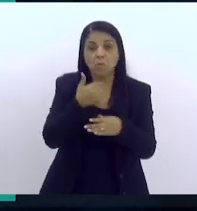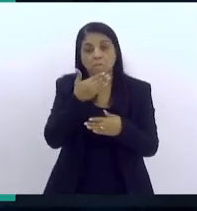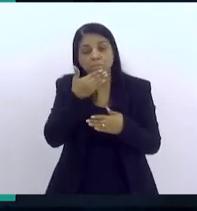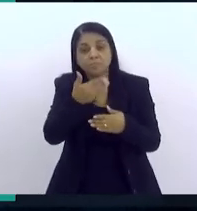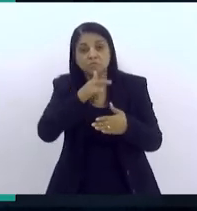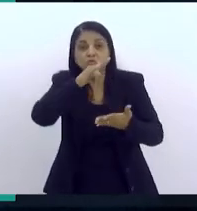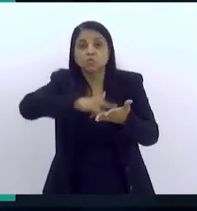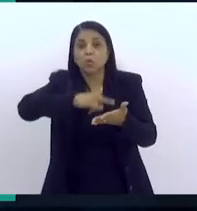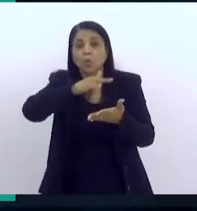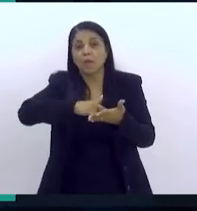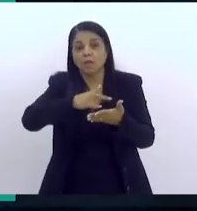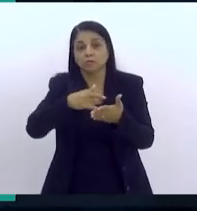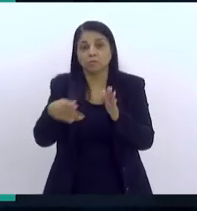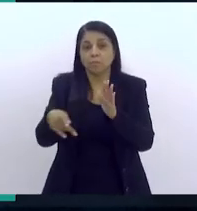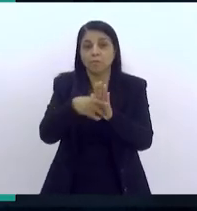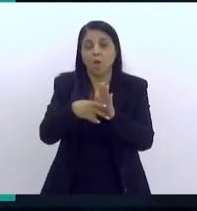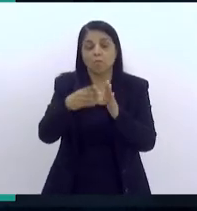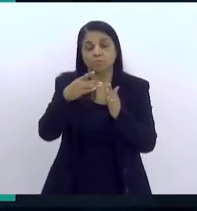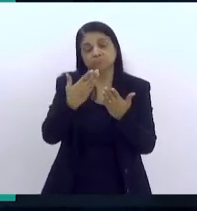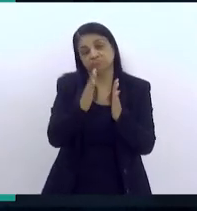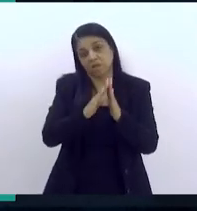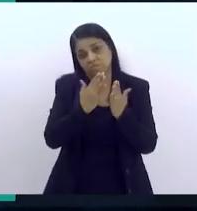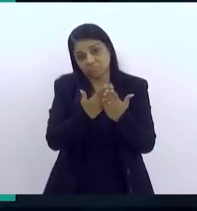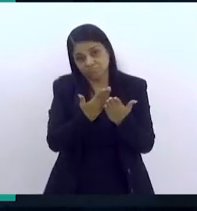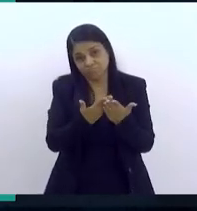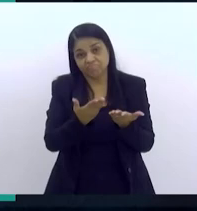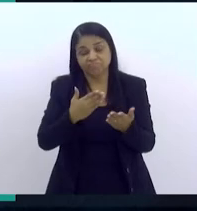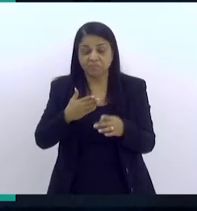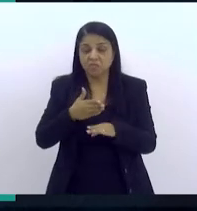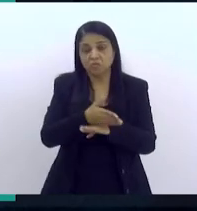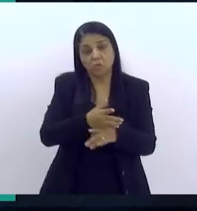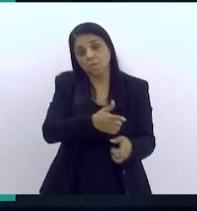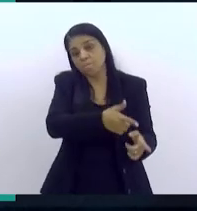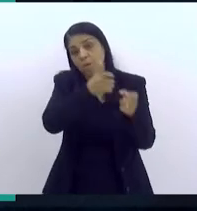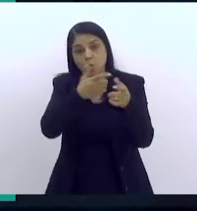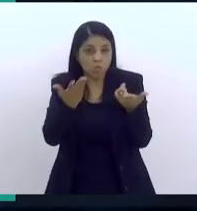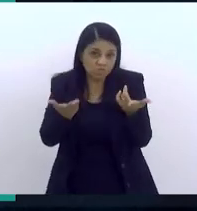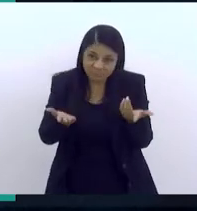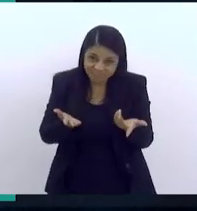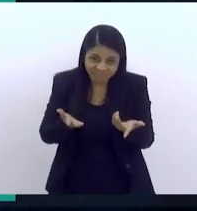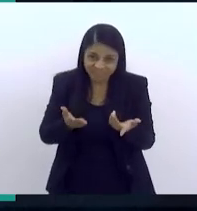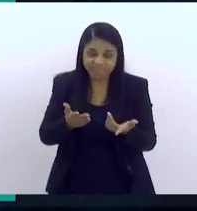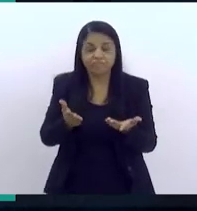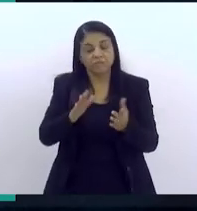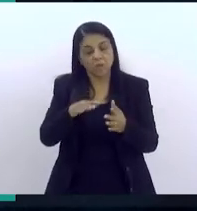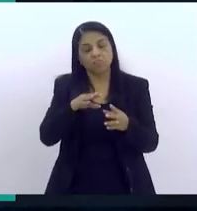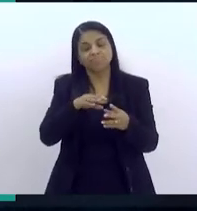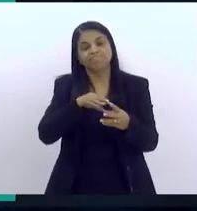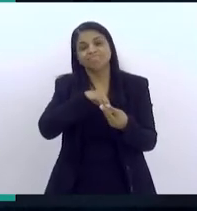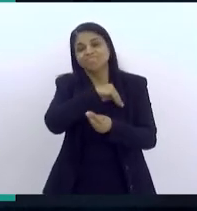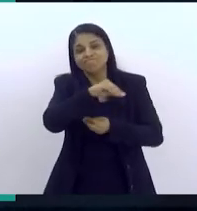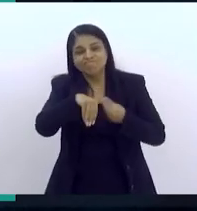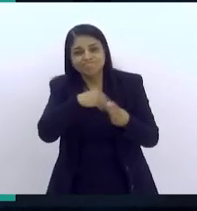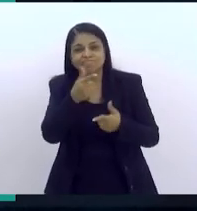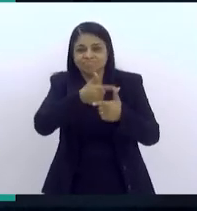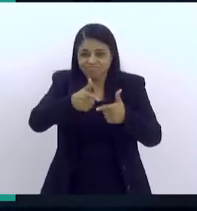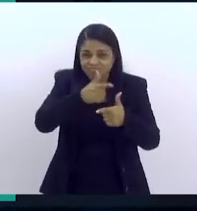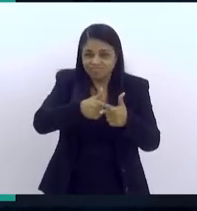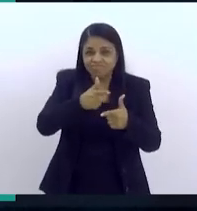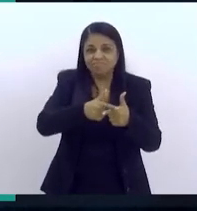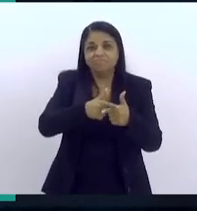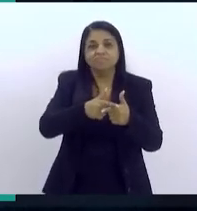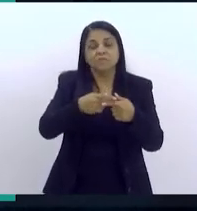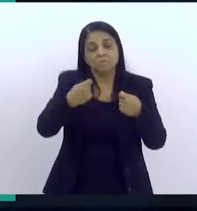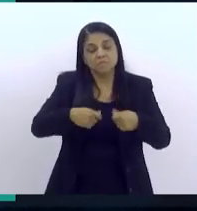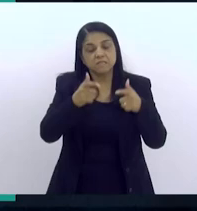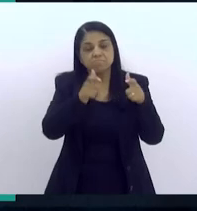esses fatores Eles são muito complexos e envolvem realmente a necessidade desses espaços de